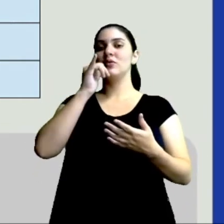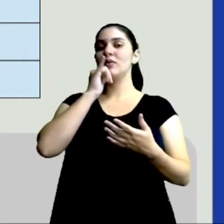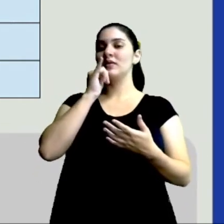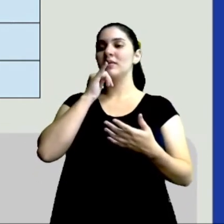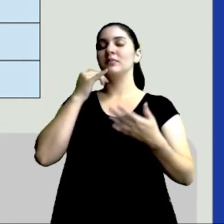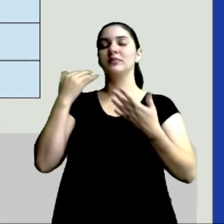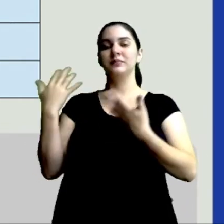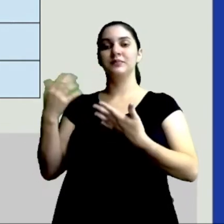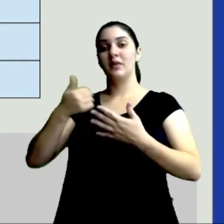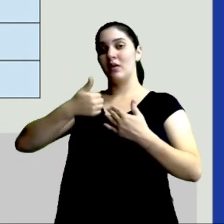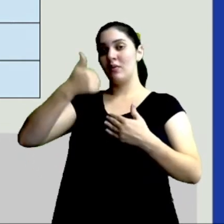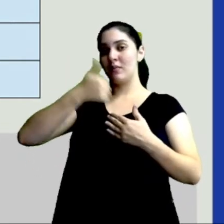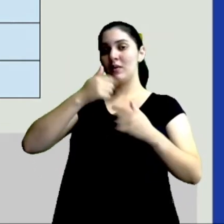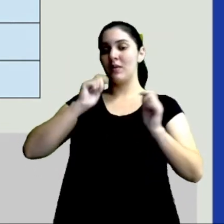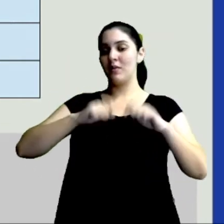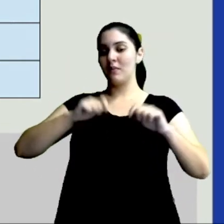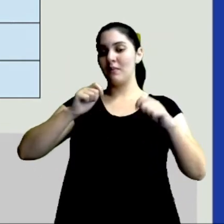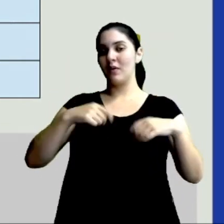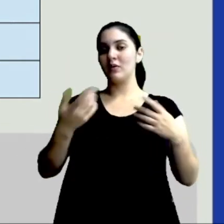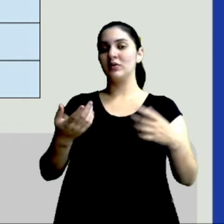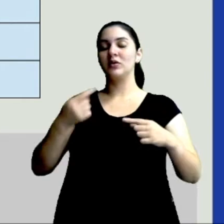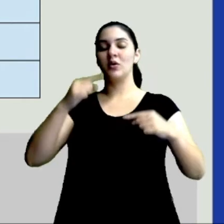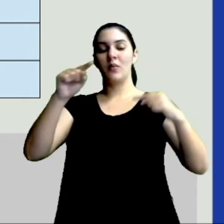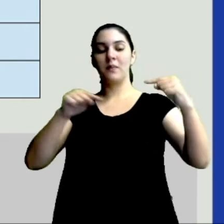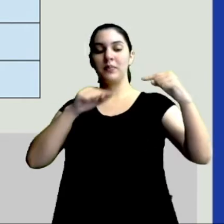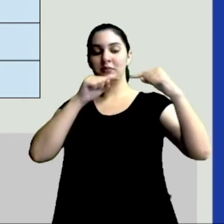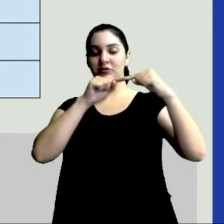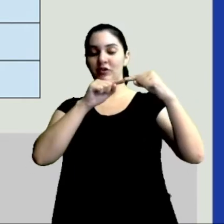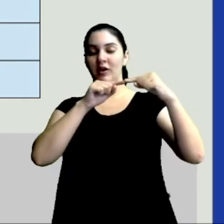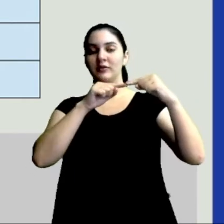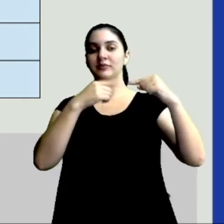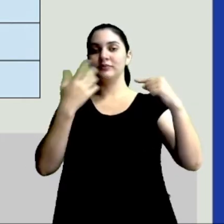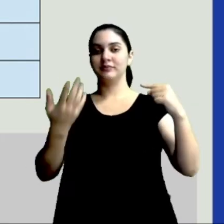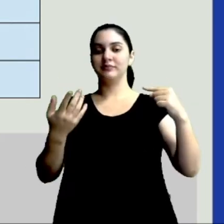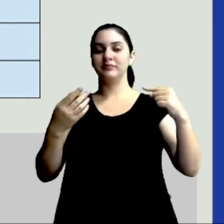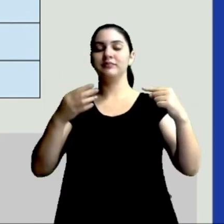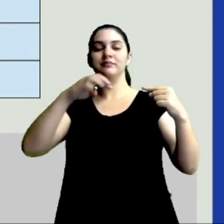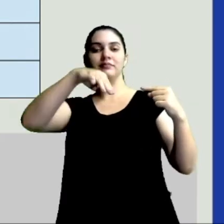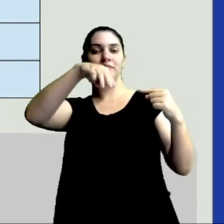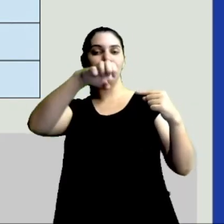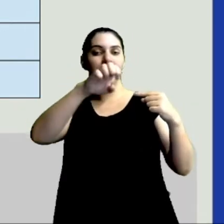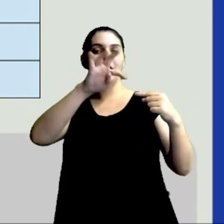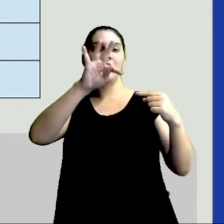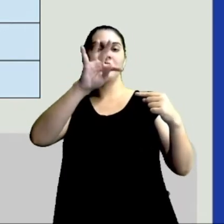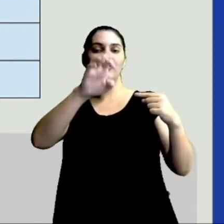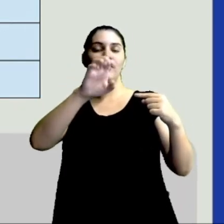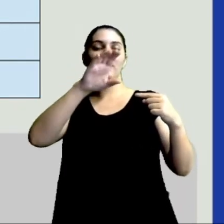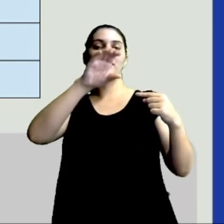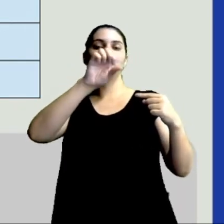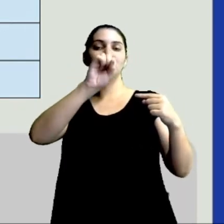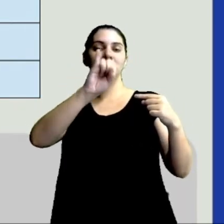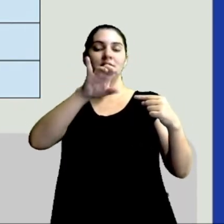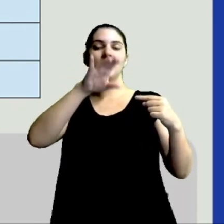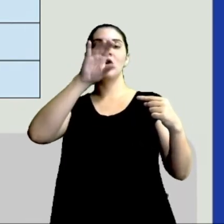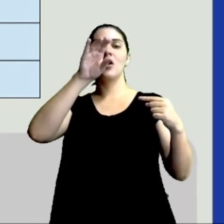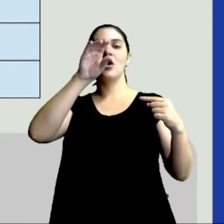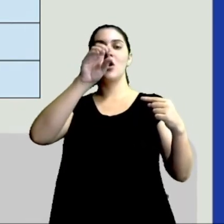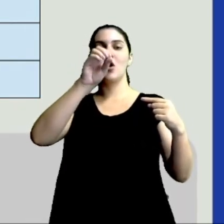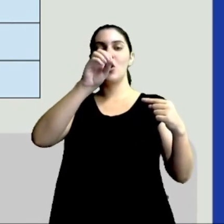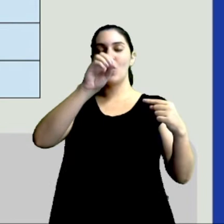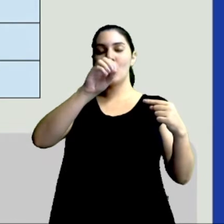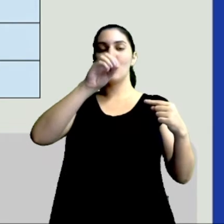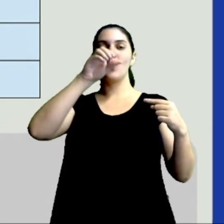aqui. O primeiro, ele pode ser objeto direto. Então, mi, ti, si, o,